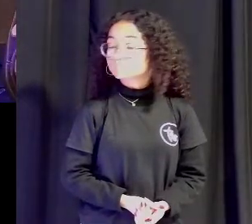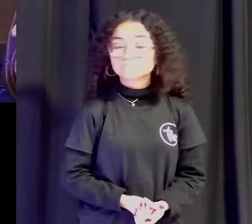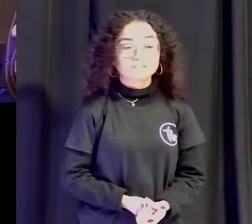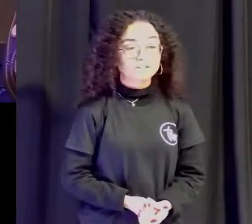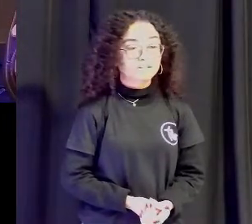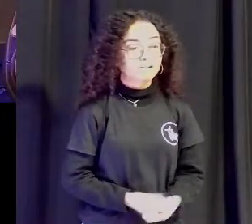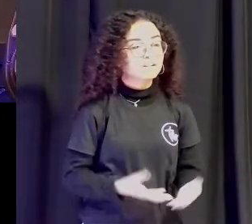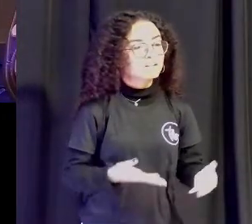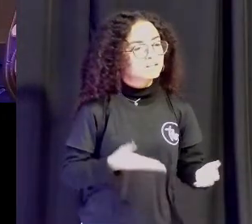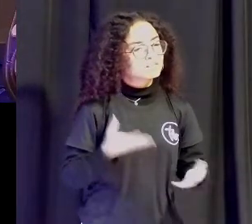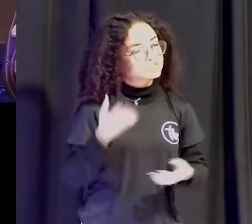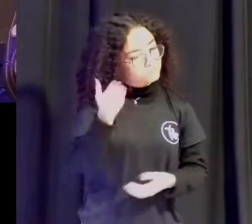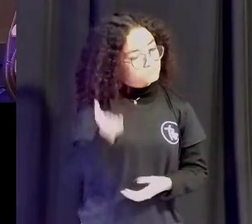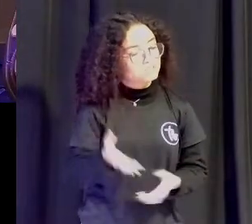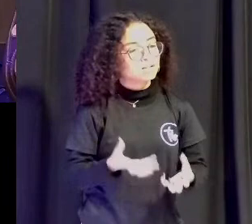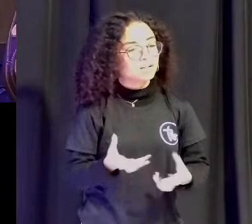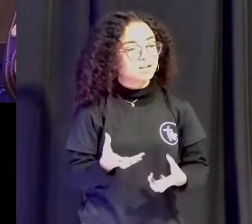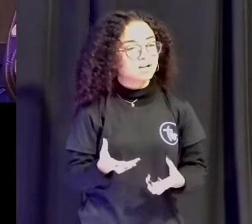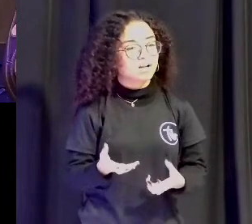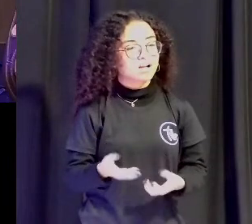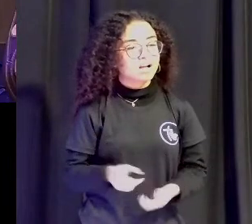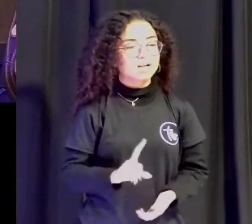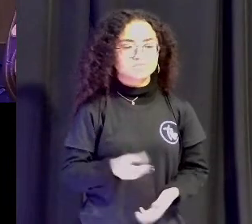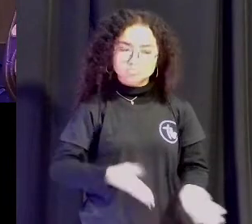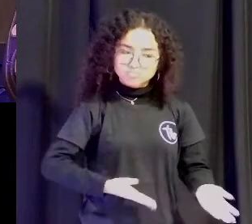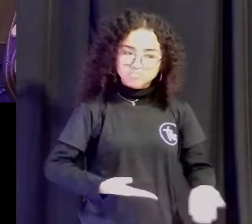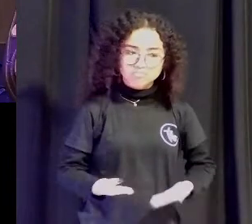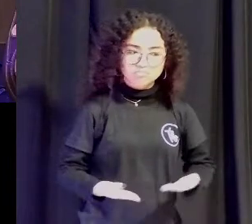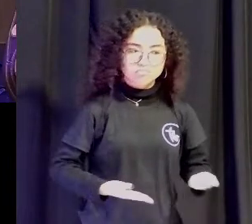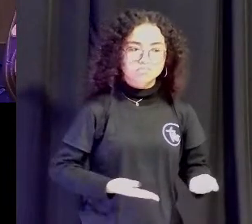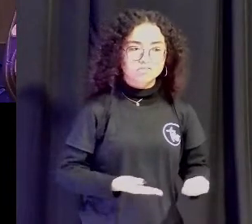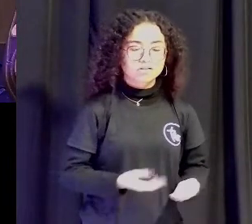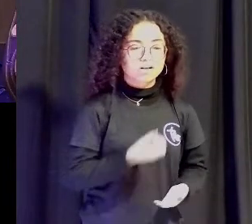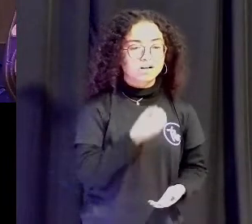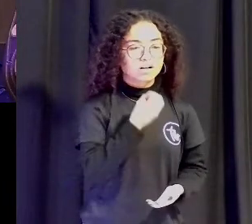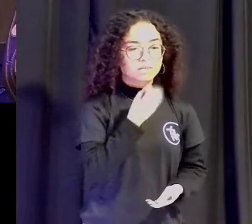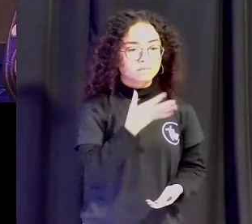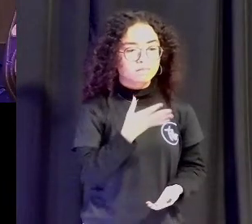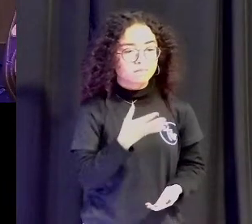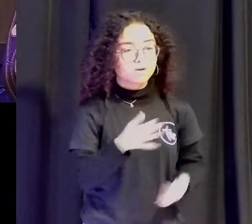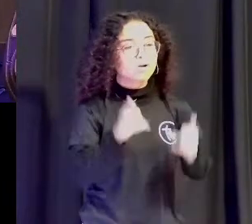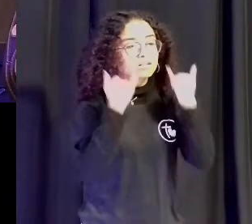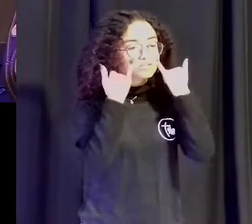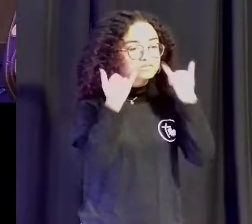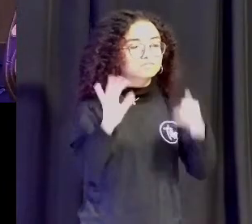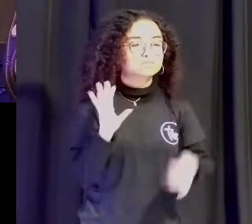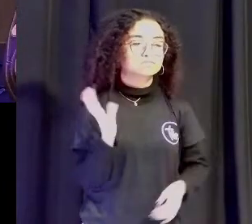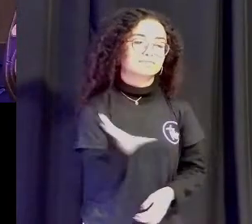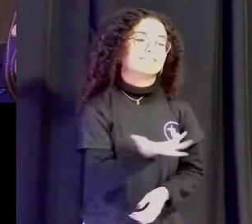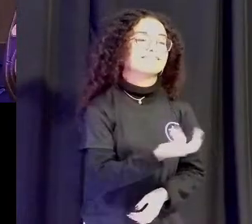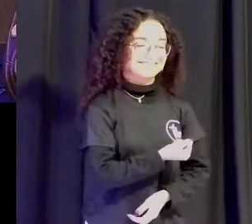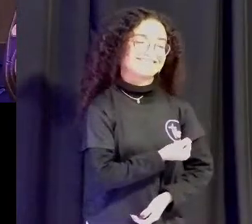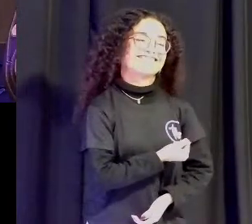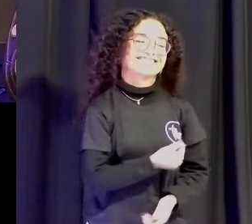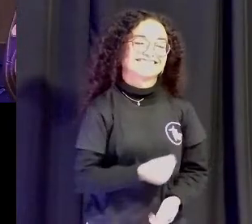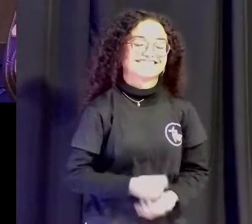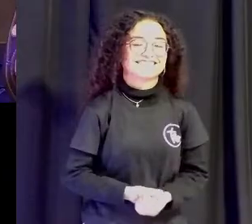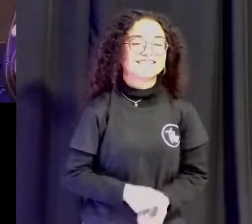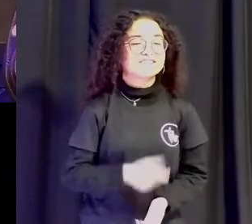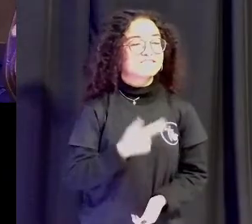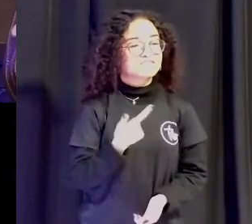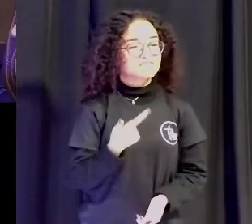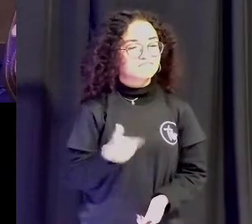Eles querem adverti-los a não compartilhar a boa notícia de salvação. Não